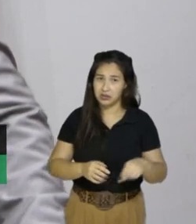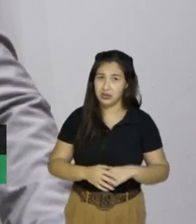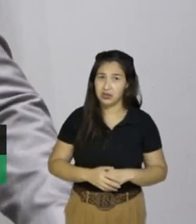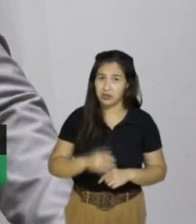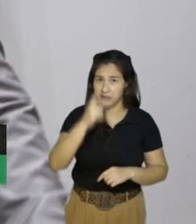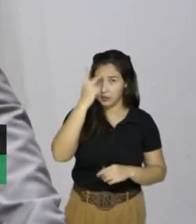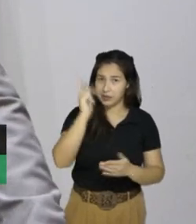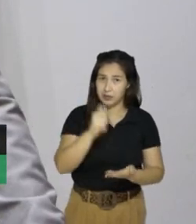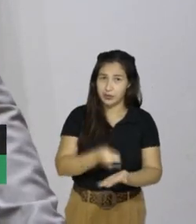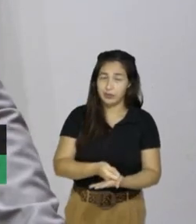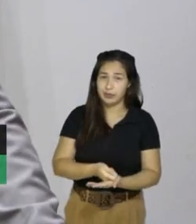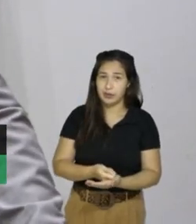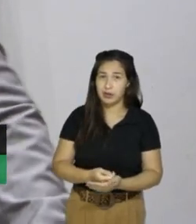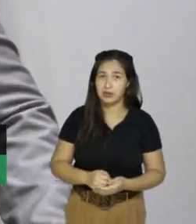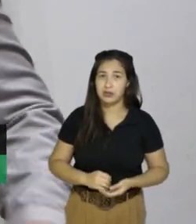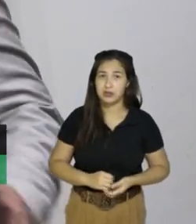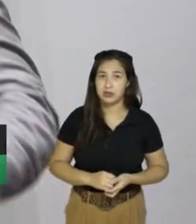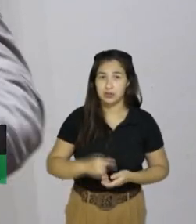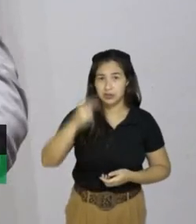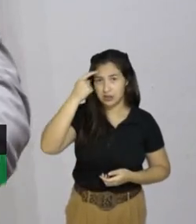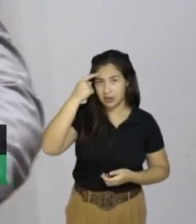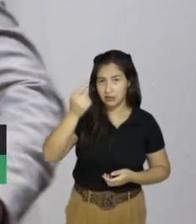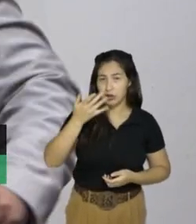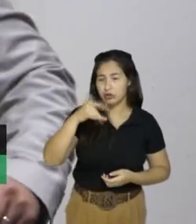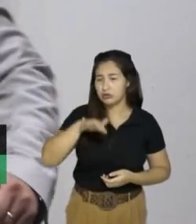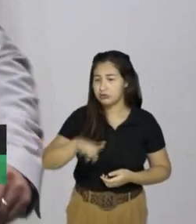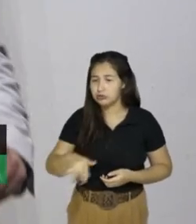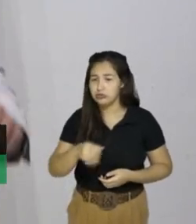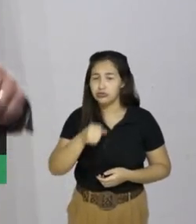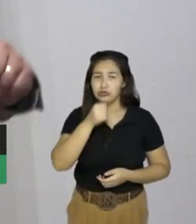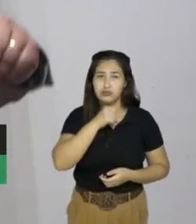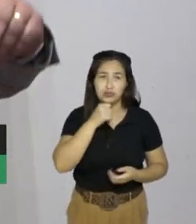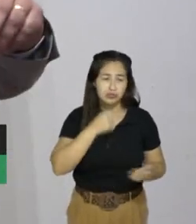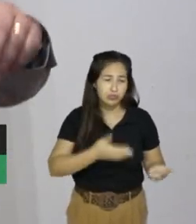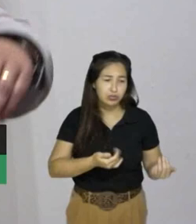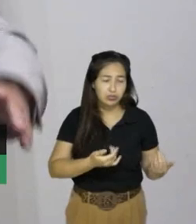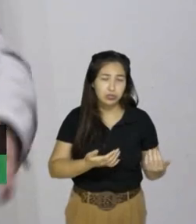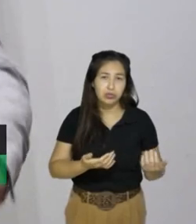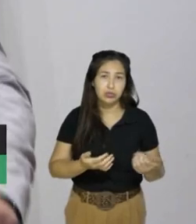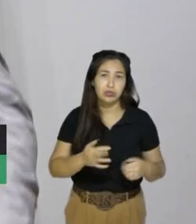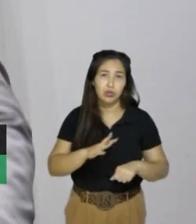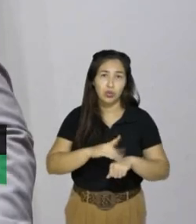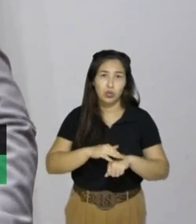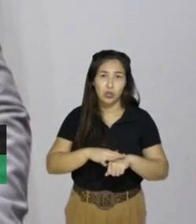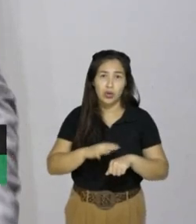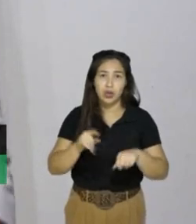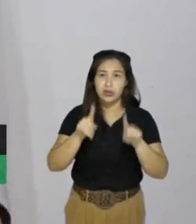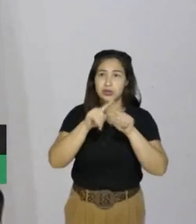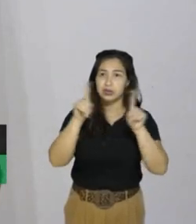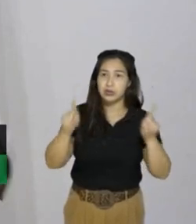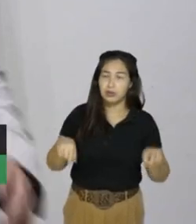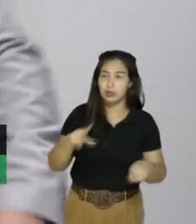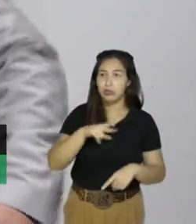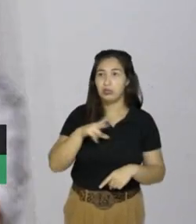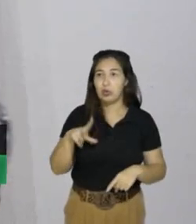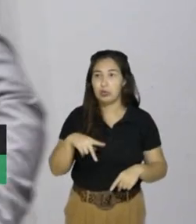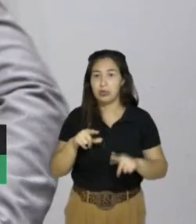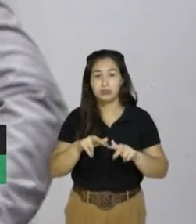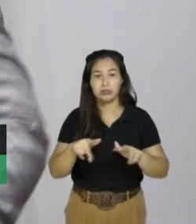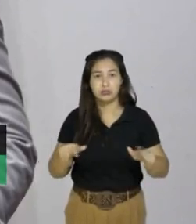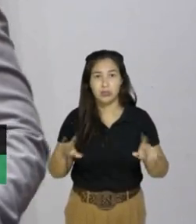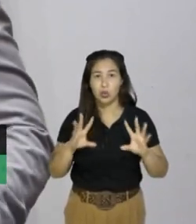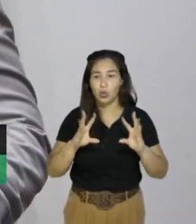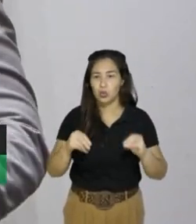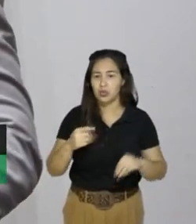Não esse não se lembra lembra-se das criancinhas dos velhinhos dos doentes aí vem os servidores públicos todo mundo eu tenho